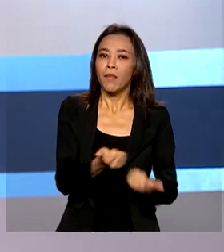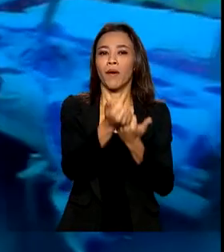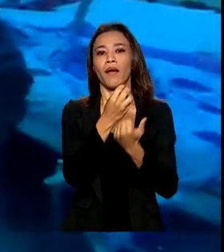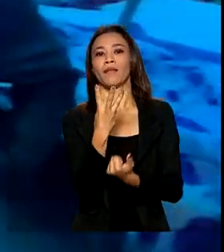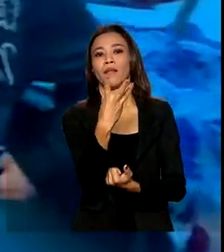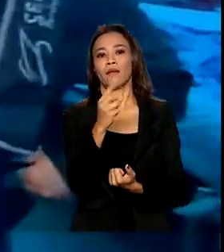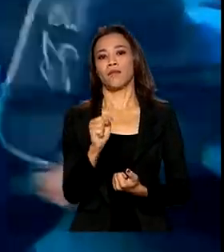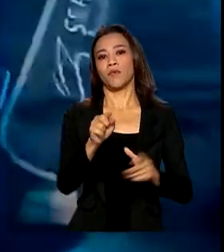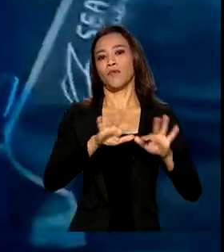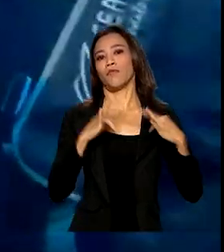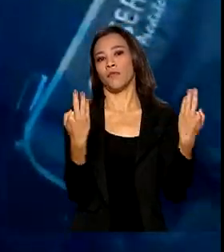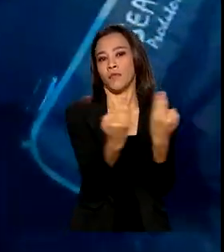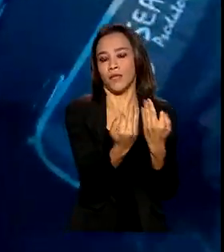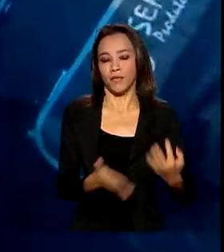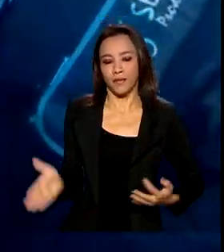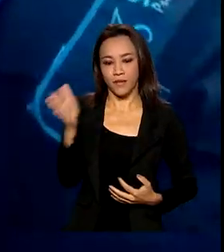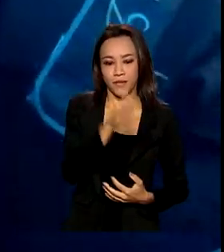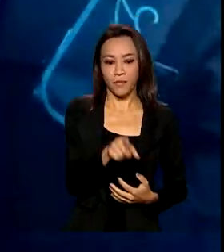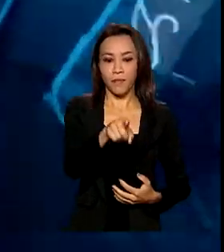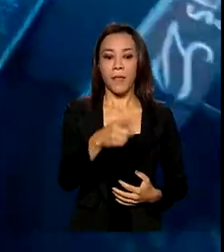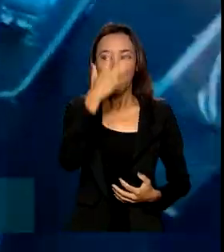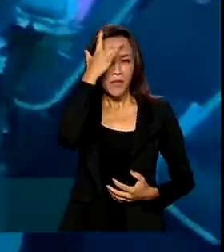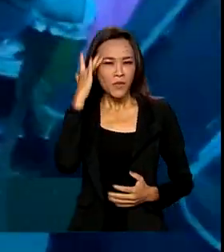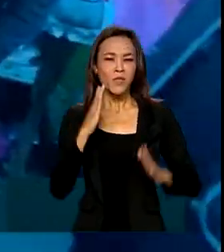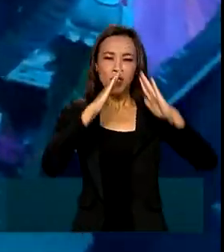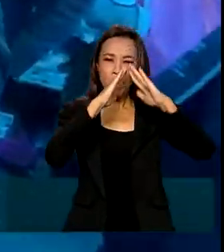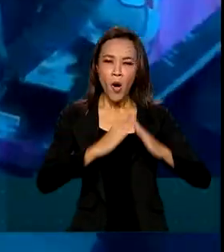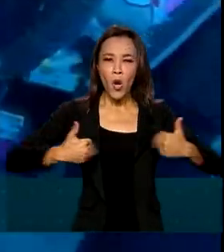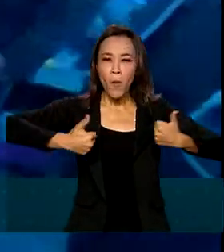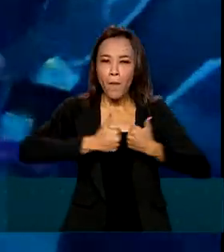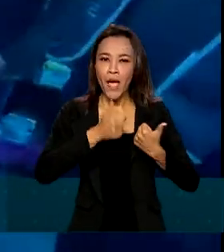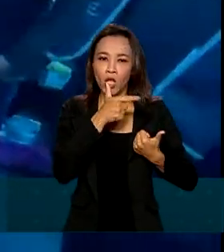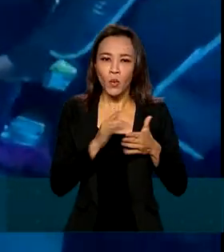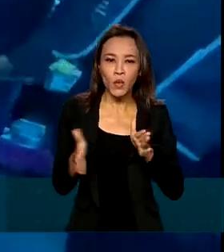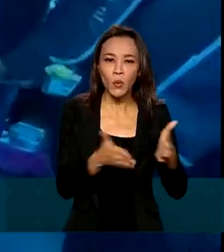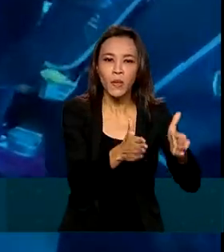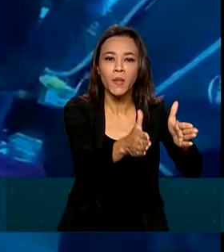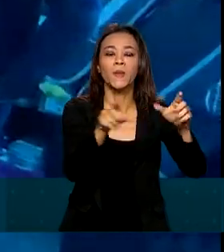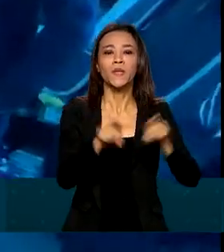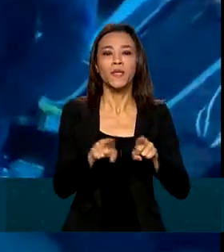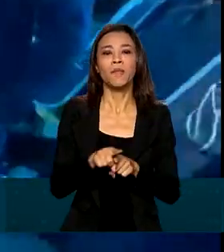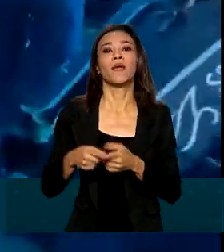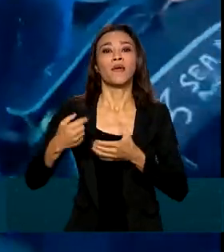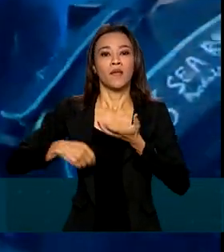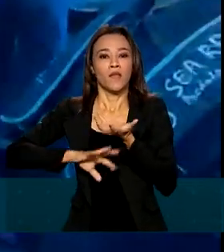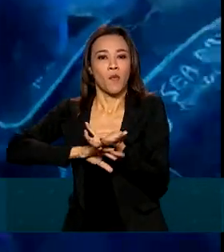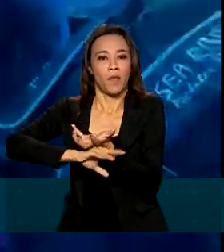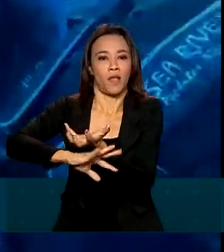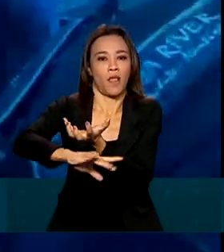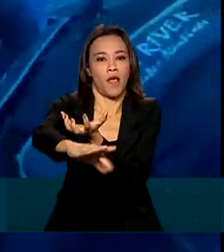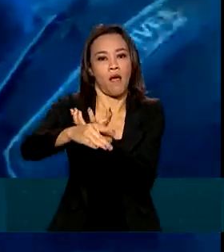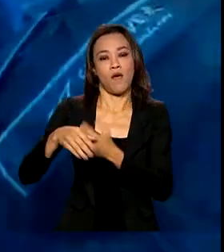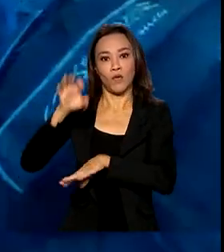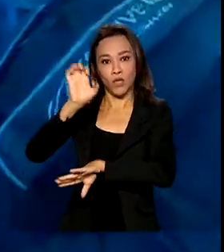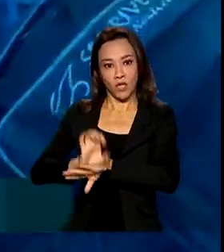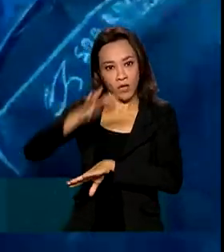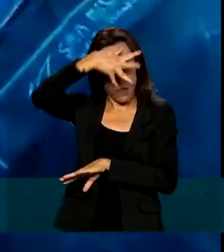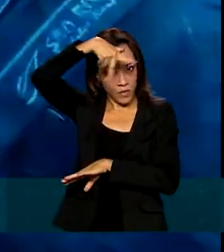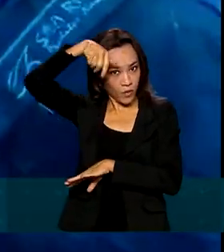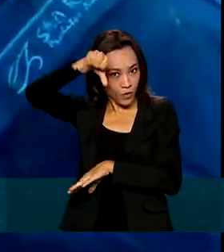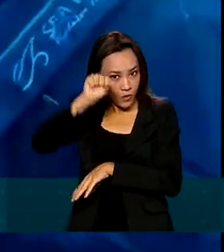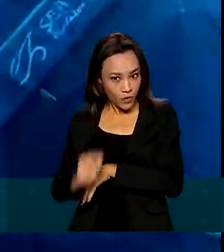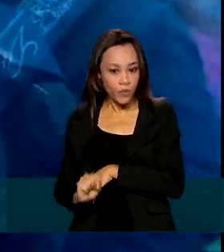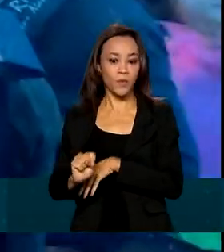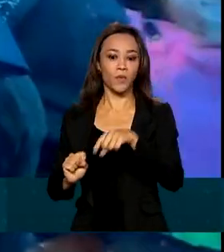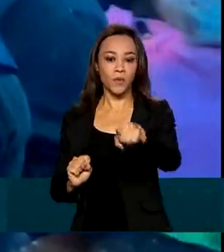famílias. Famílias de ribeirinhos e trabalhadores rurais do Pantanal, em Mato Grosso do Sul, beneficiados pelo programa